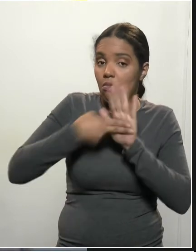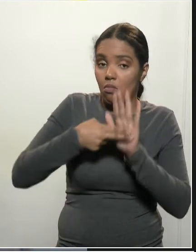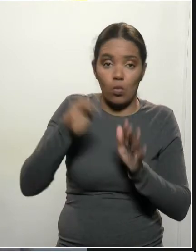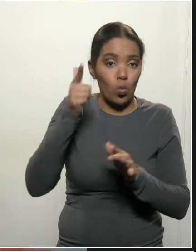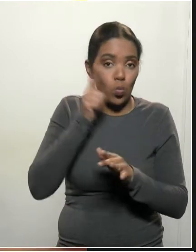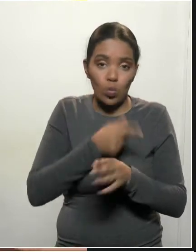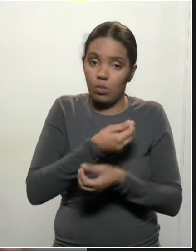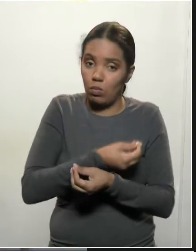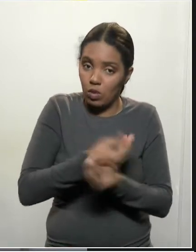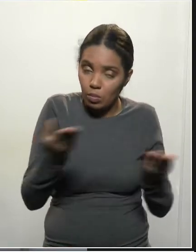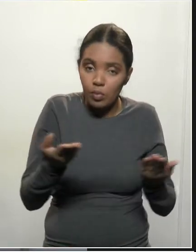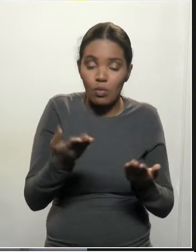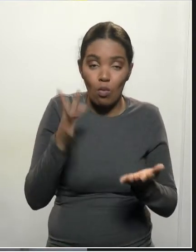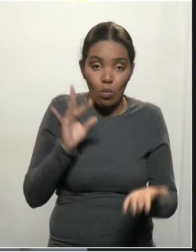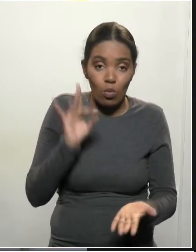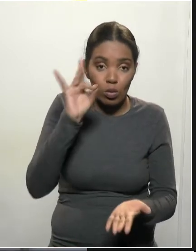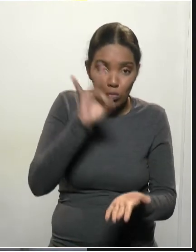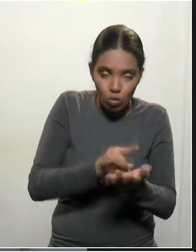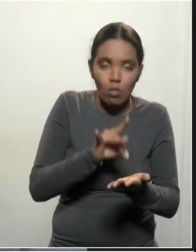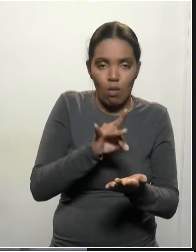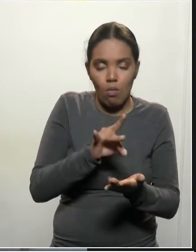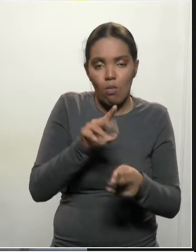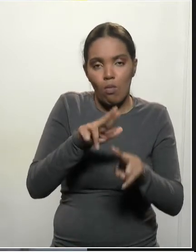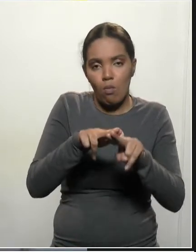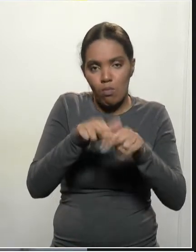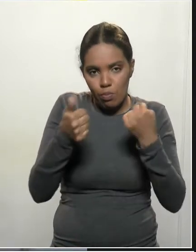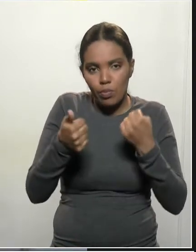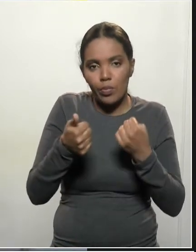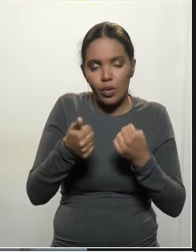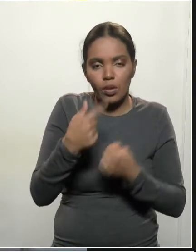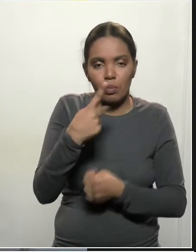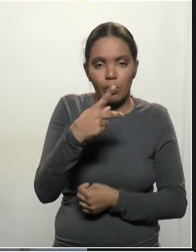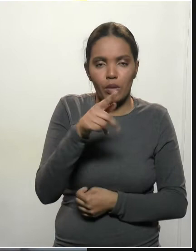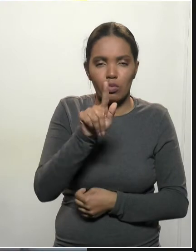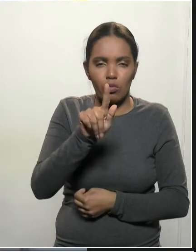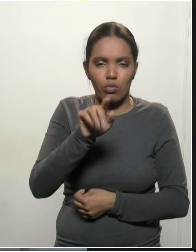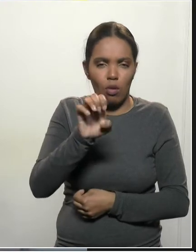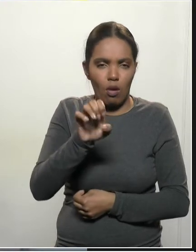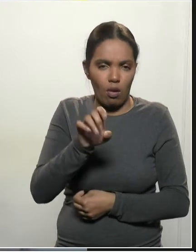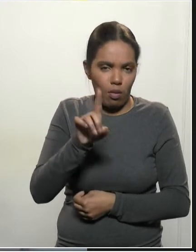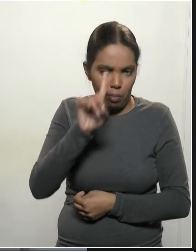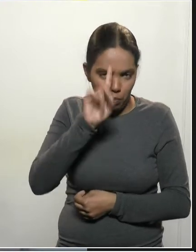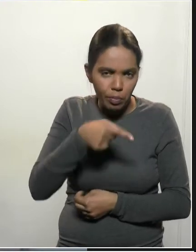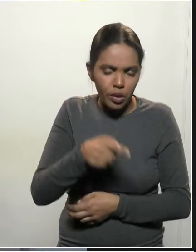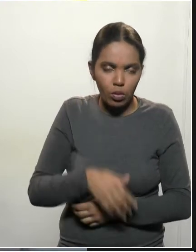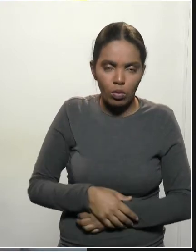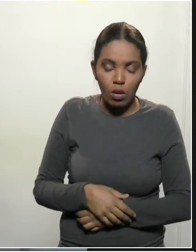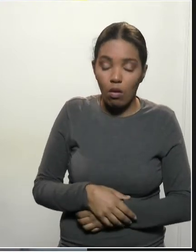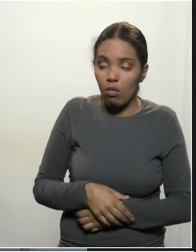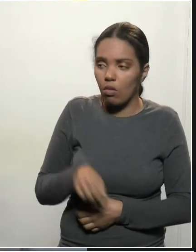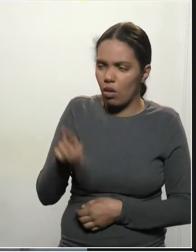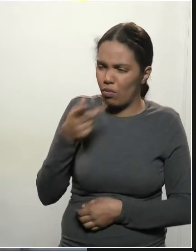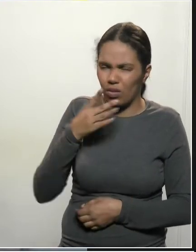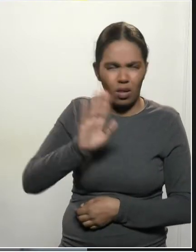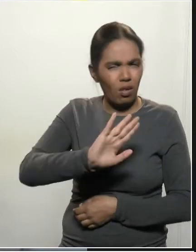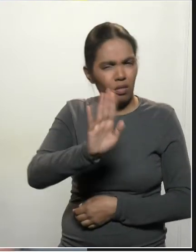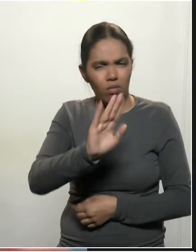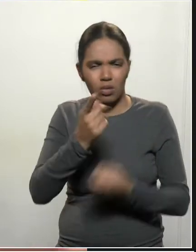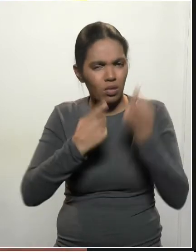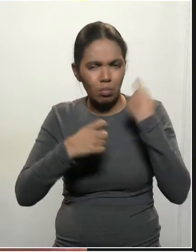sendo possível fazer o repasse original por conta de uma decisão da PGE. Ele falou, não, deputado, se quiser, podemos até organizar com o nosso